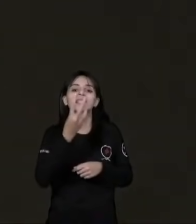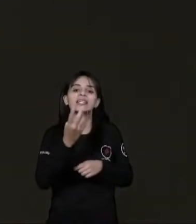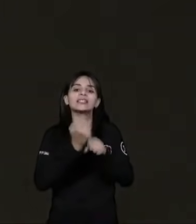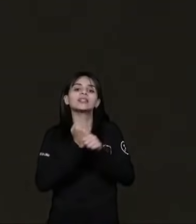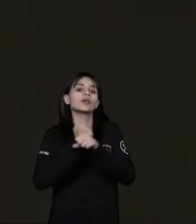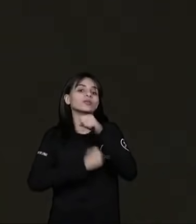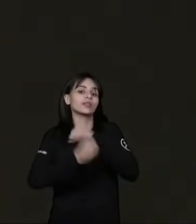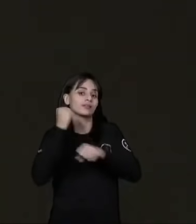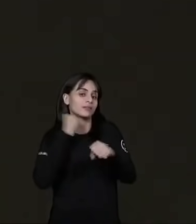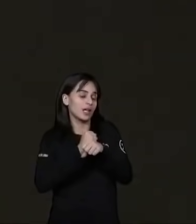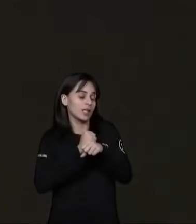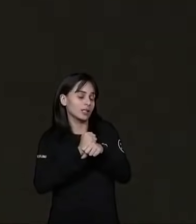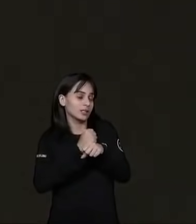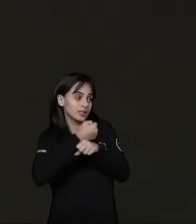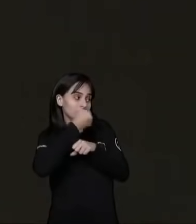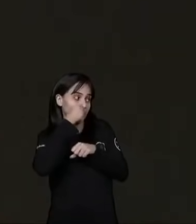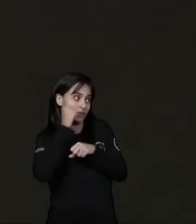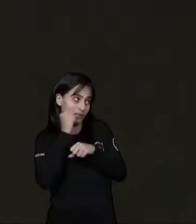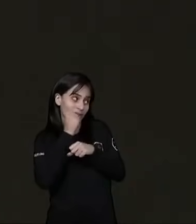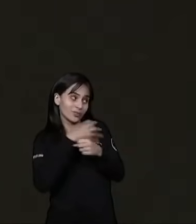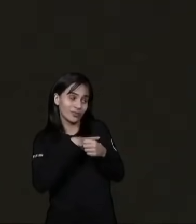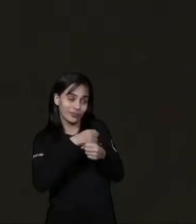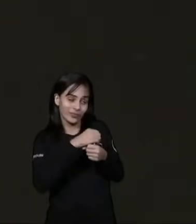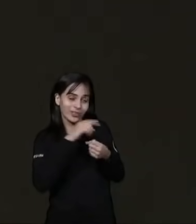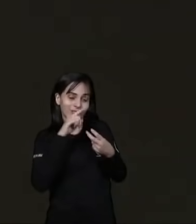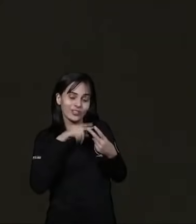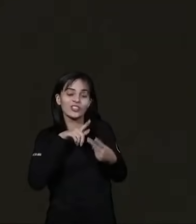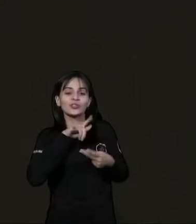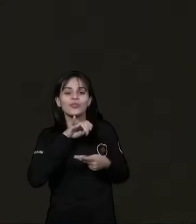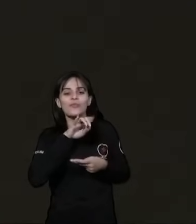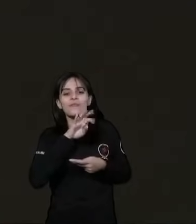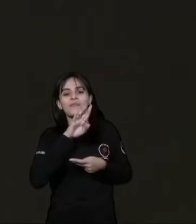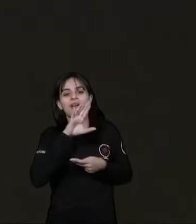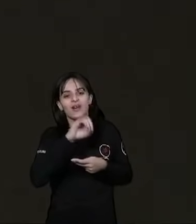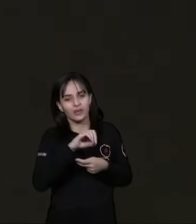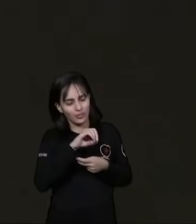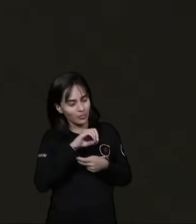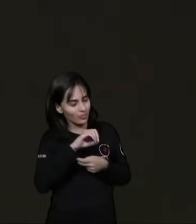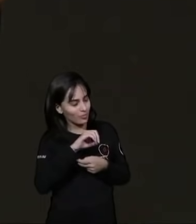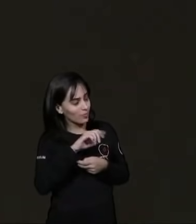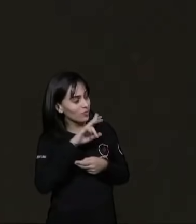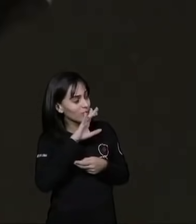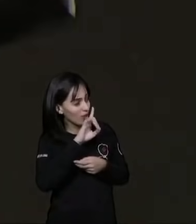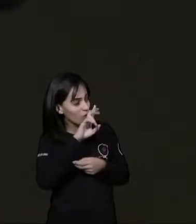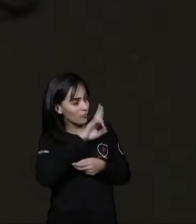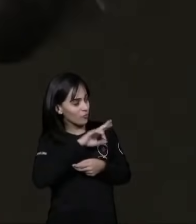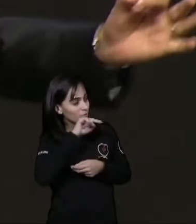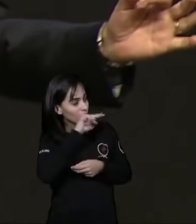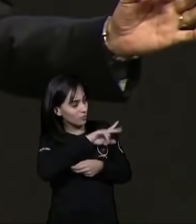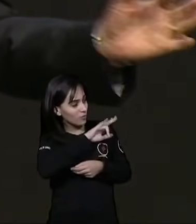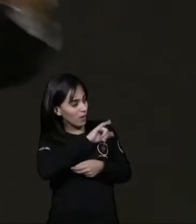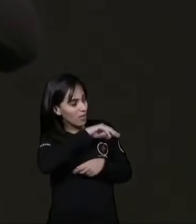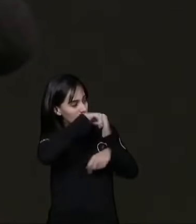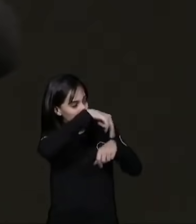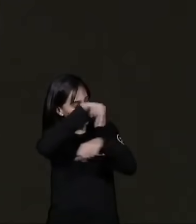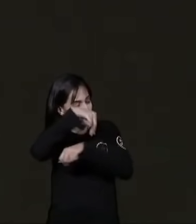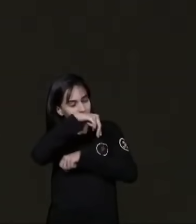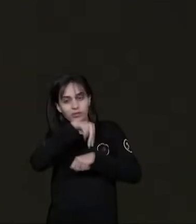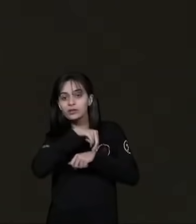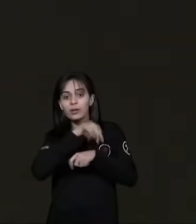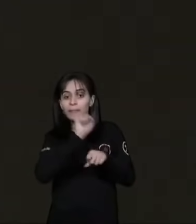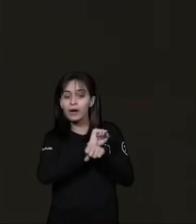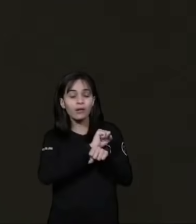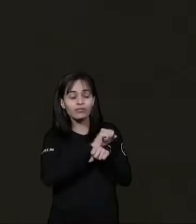atrás ele disse sei lá filho de Gilberto Malafaia Deus vai te usar nessa nação